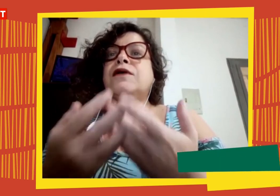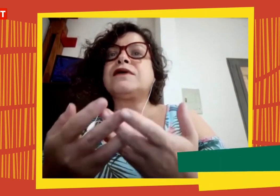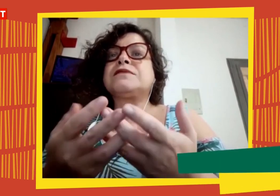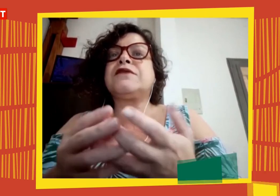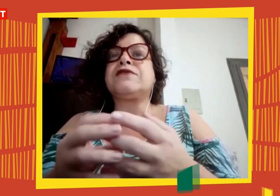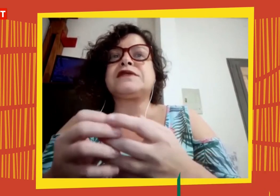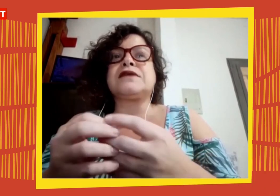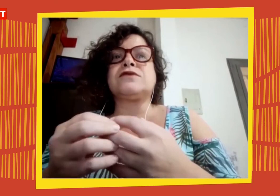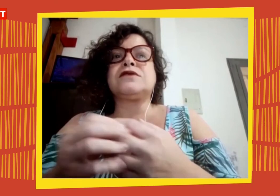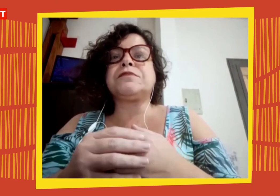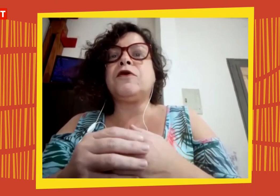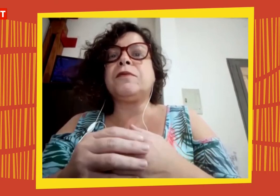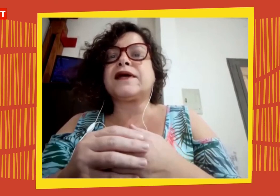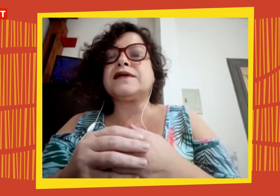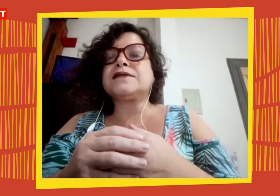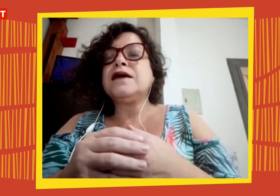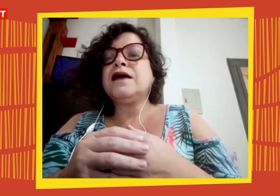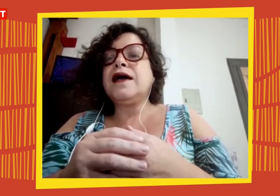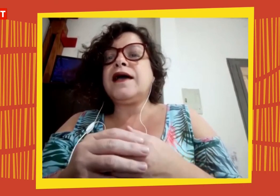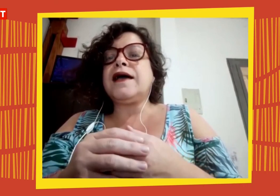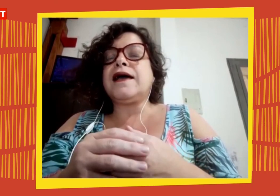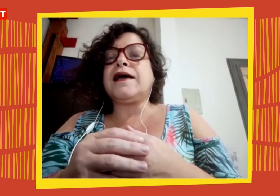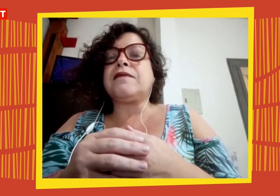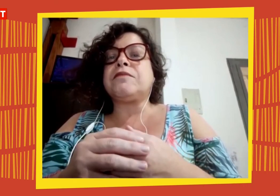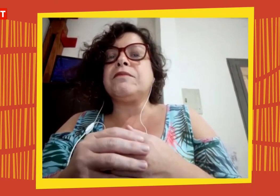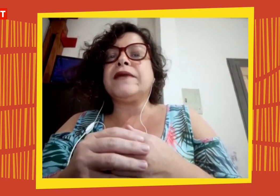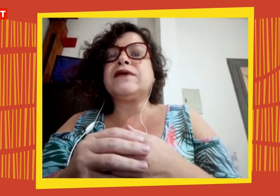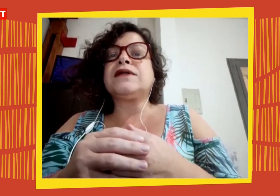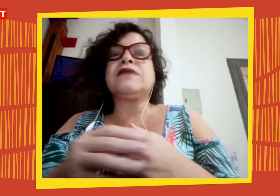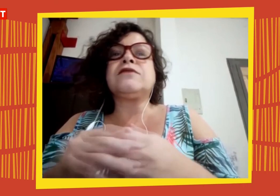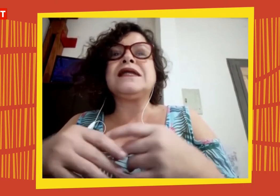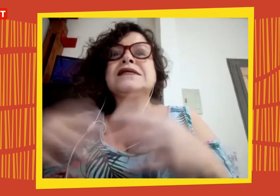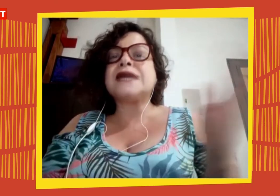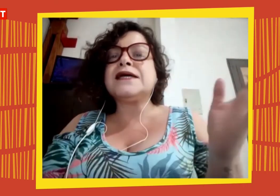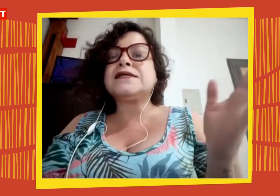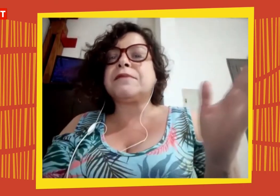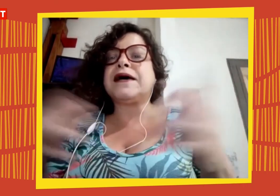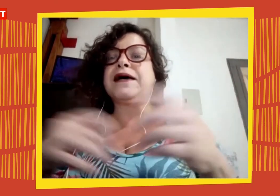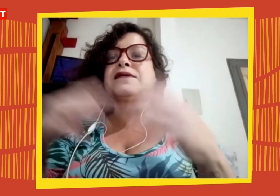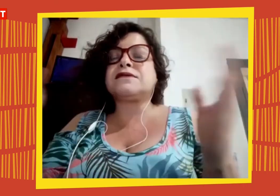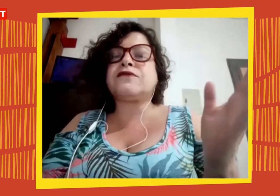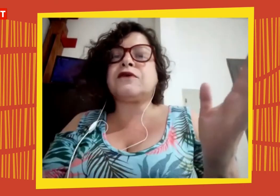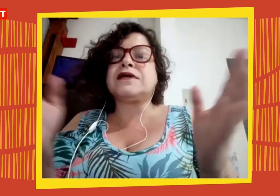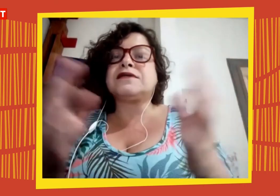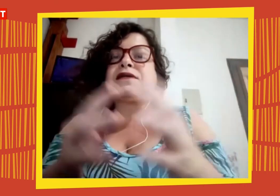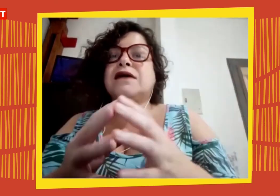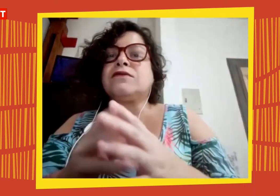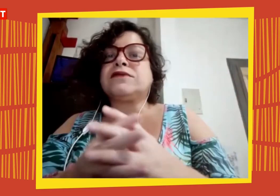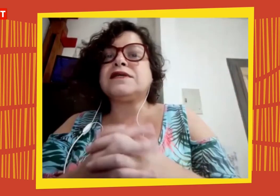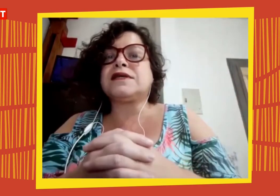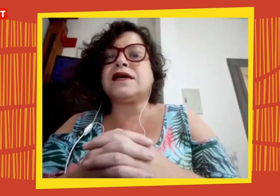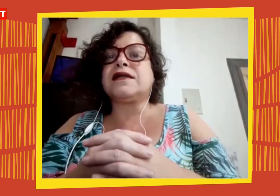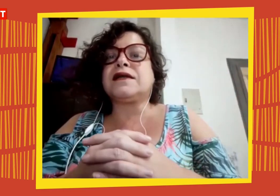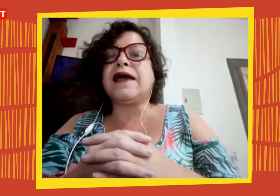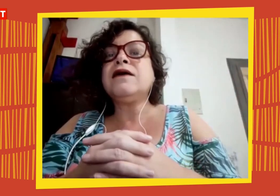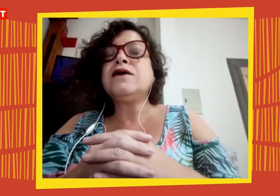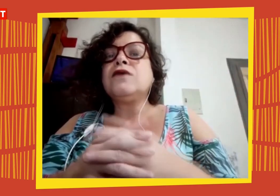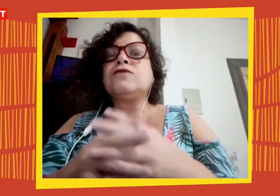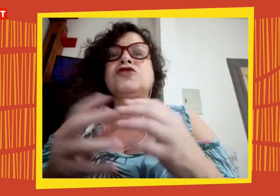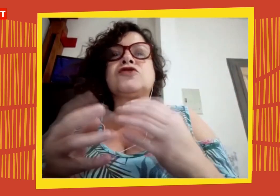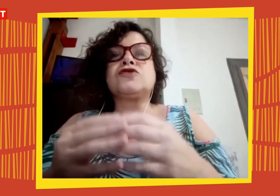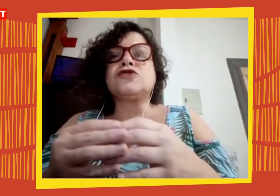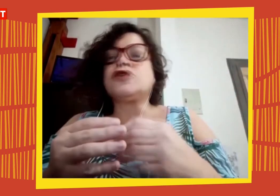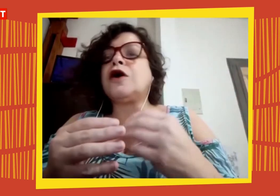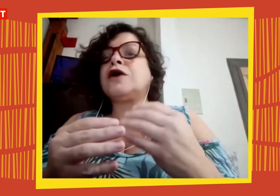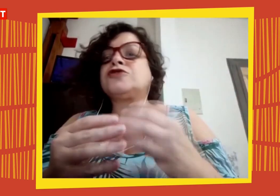inúmeras foram as manifestações públicas, meio que dando uma licença para essas violências acontecerem, né?